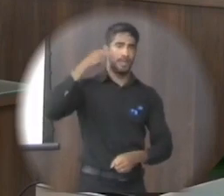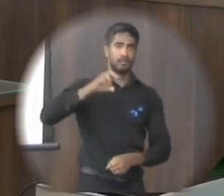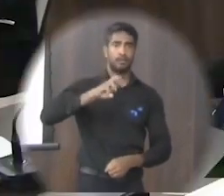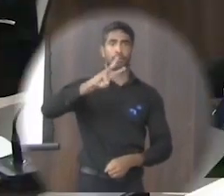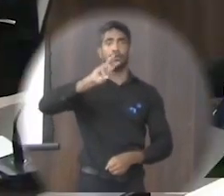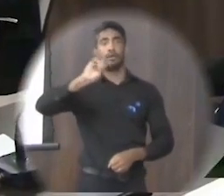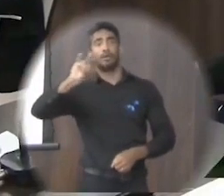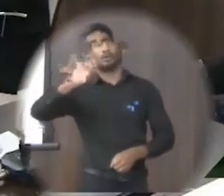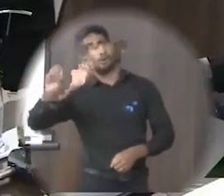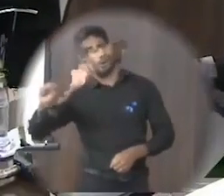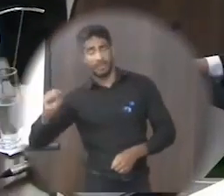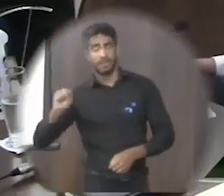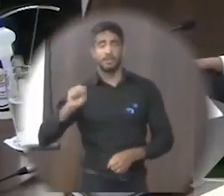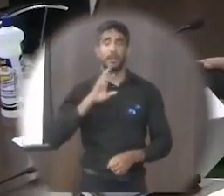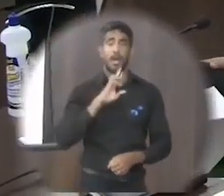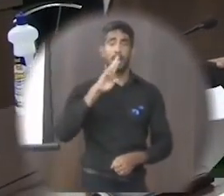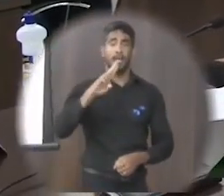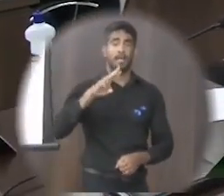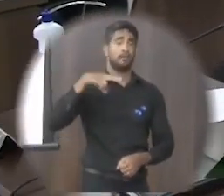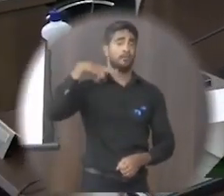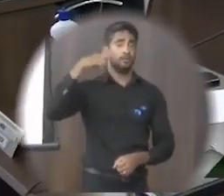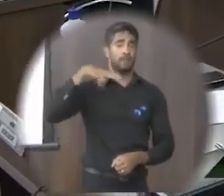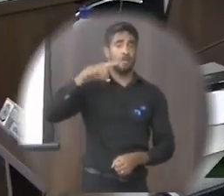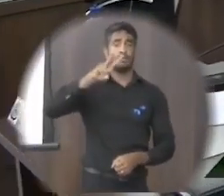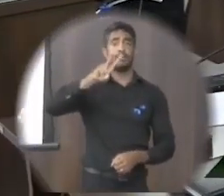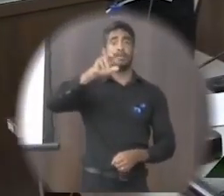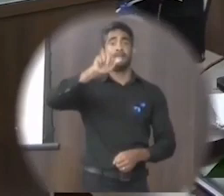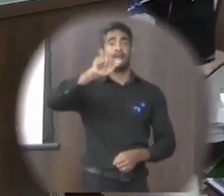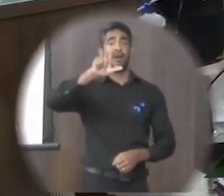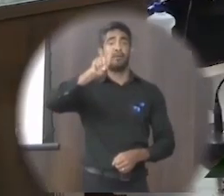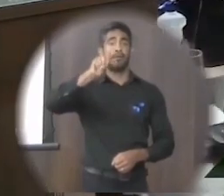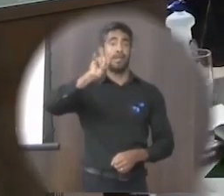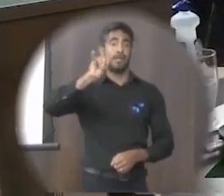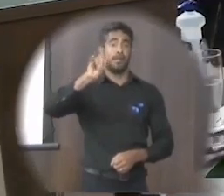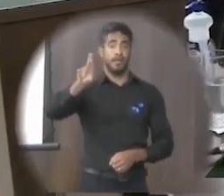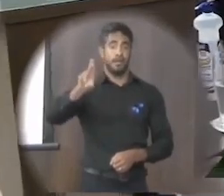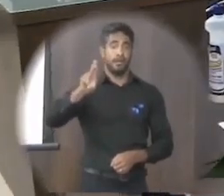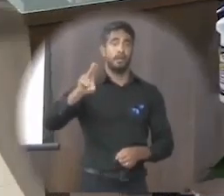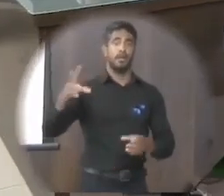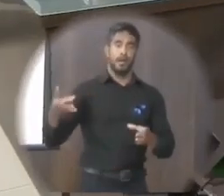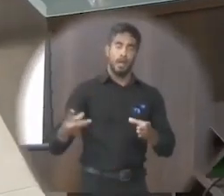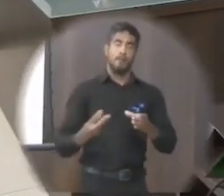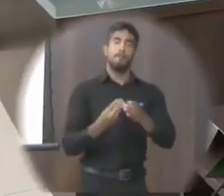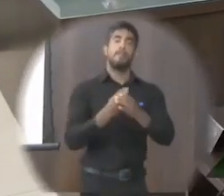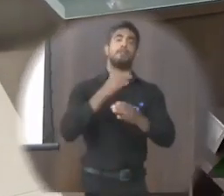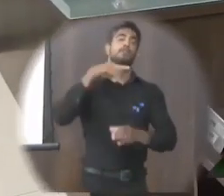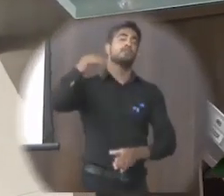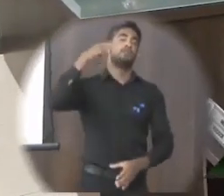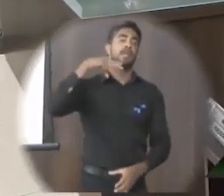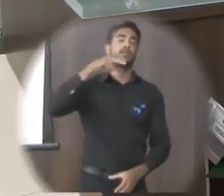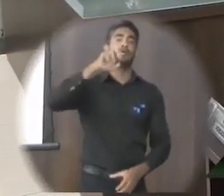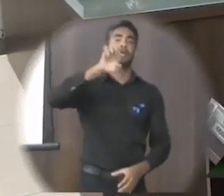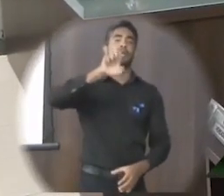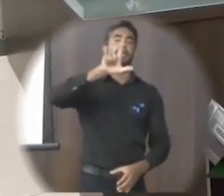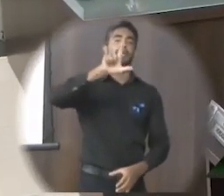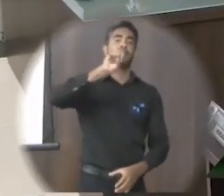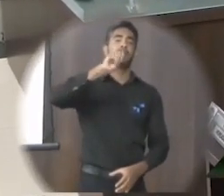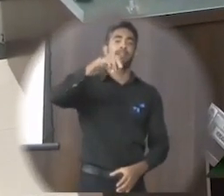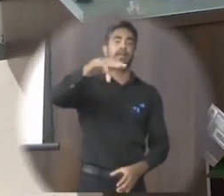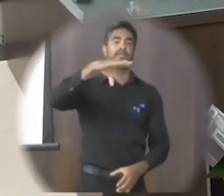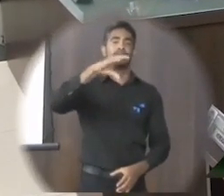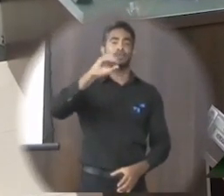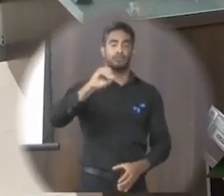Wyris Carlos Lopes. Relator é o vereador Valdeir do Santos Silva. Membro, o vereador Elis Márcio Borges